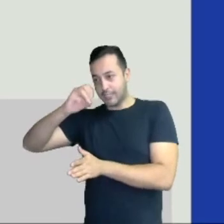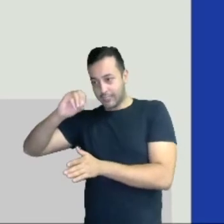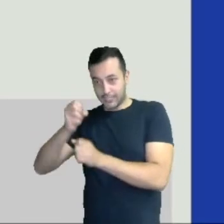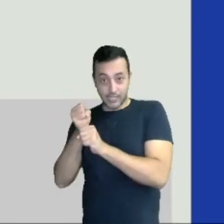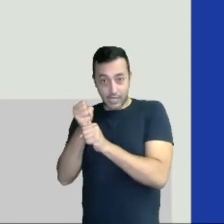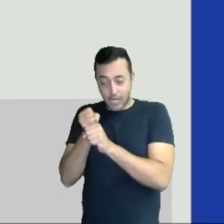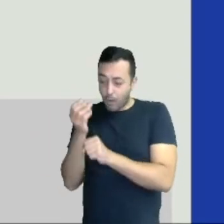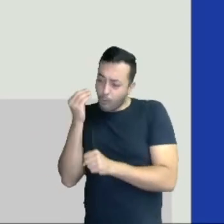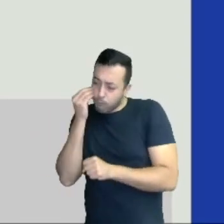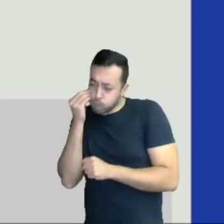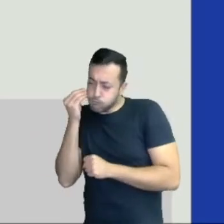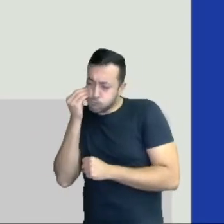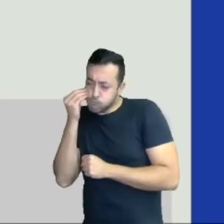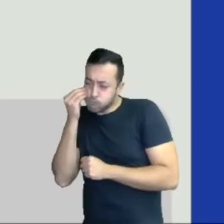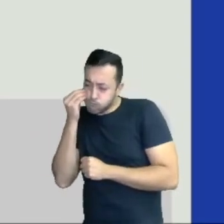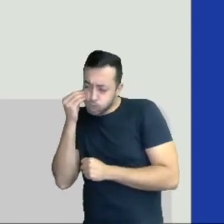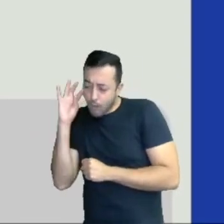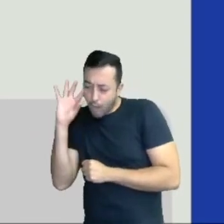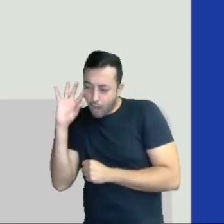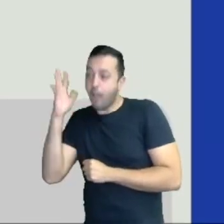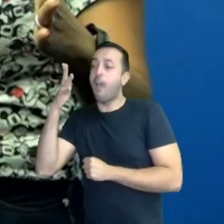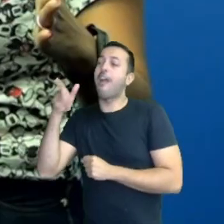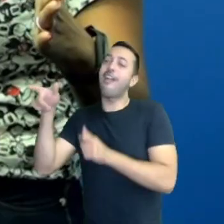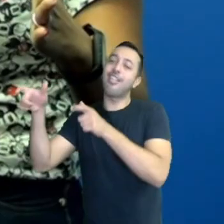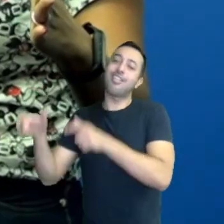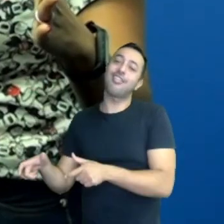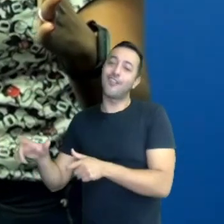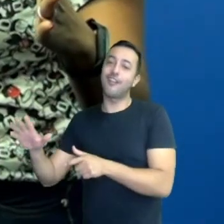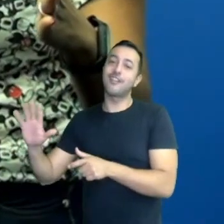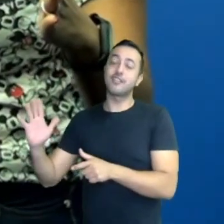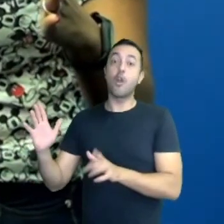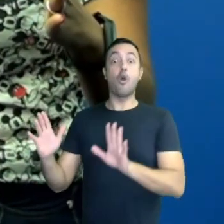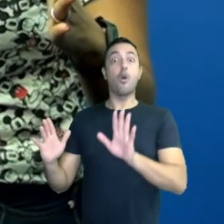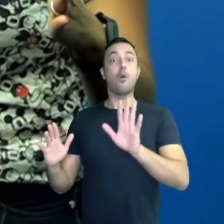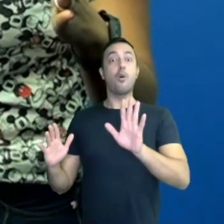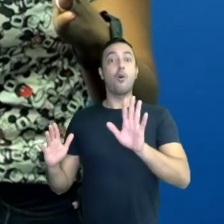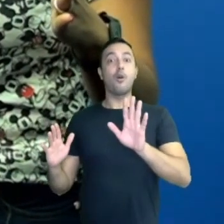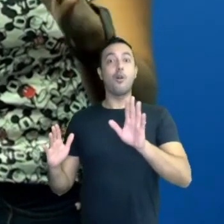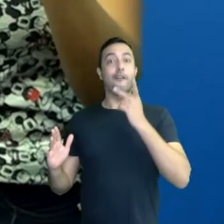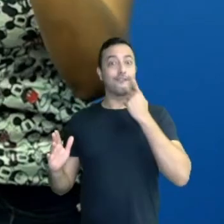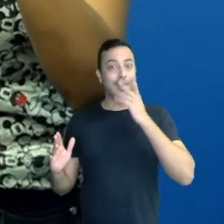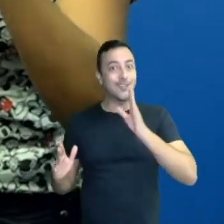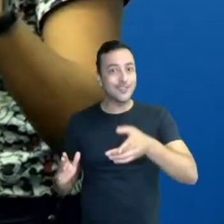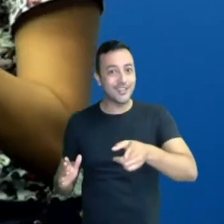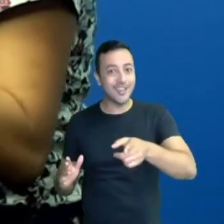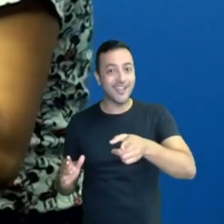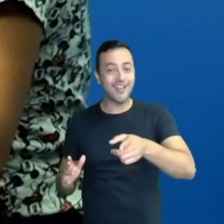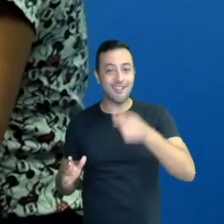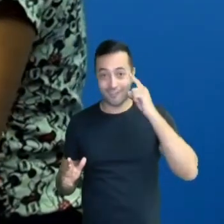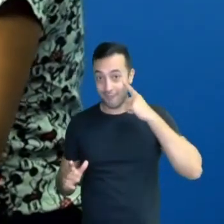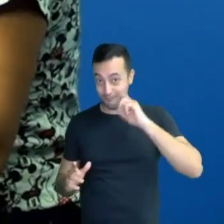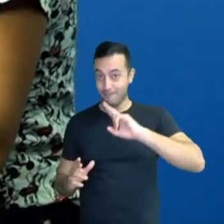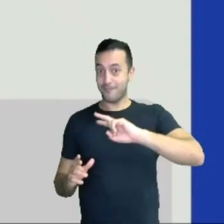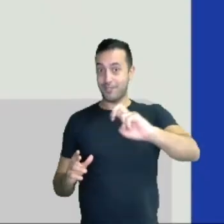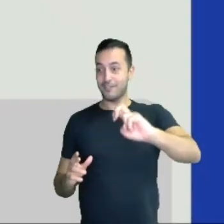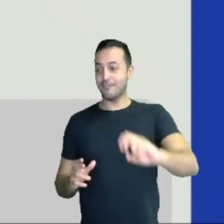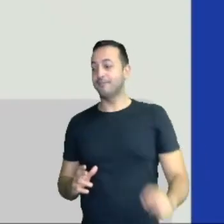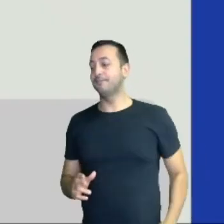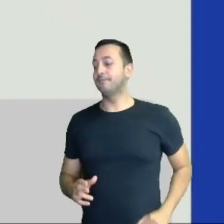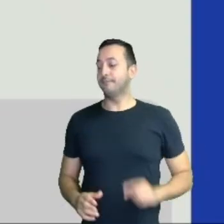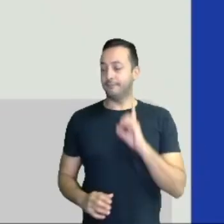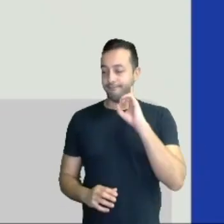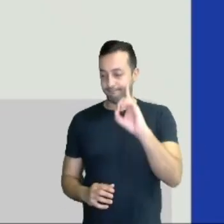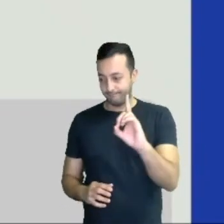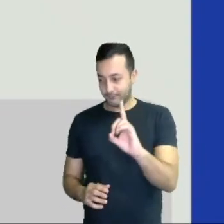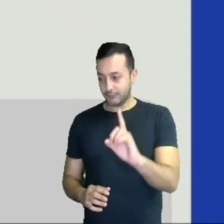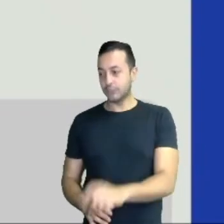anos para a gente definir aquele clima. Opa, eu já falei isso. Se liga aí.